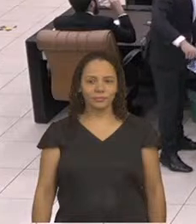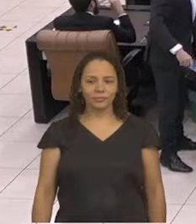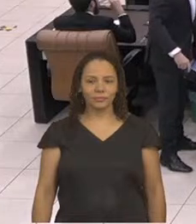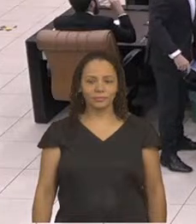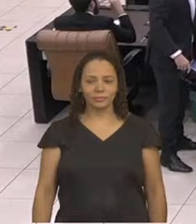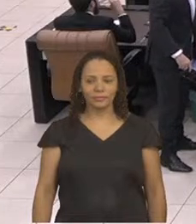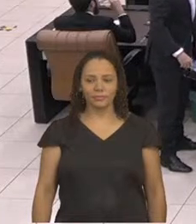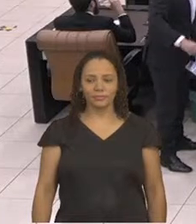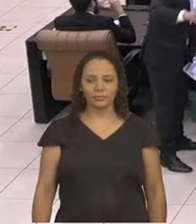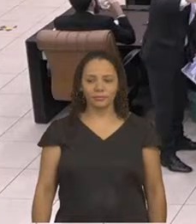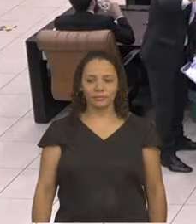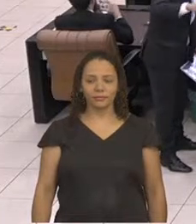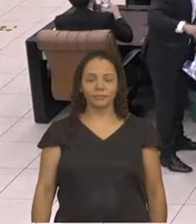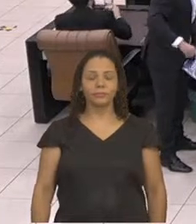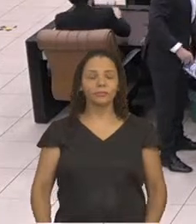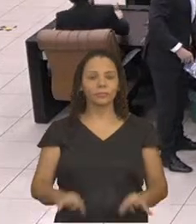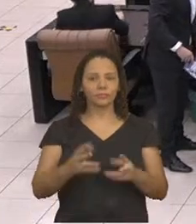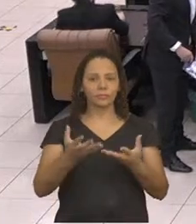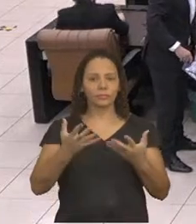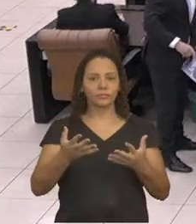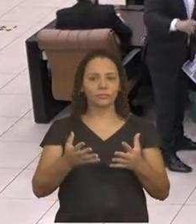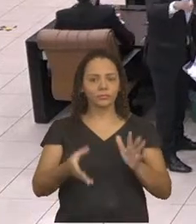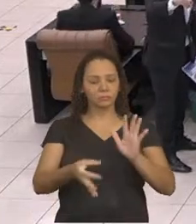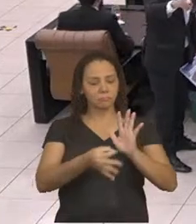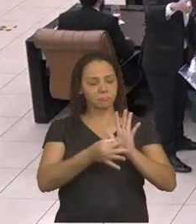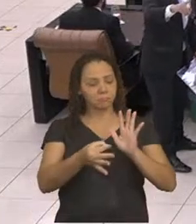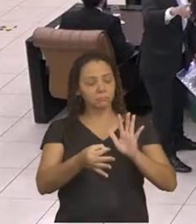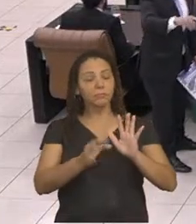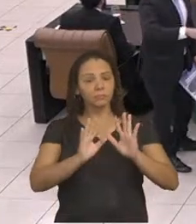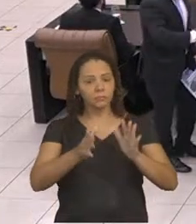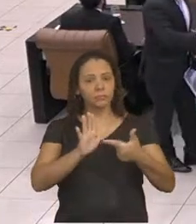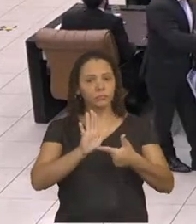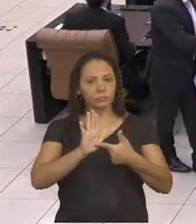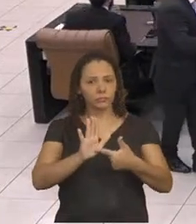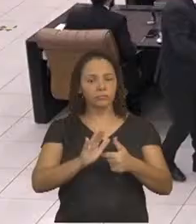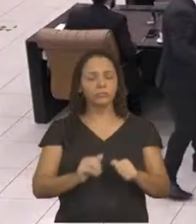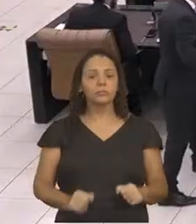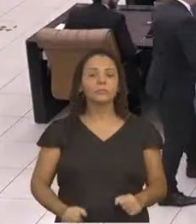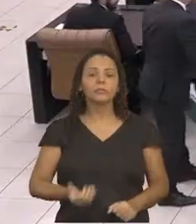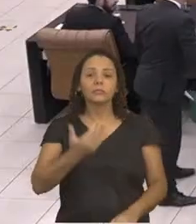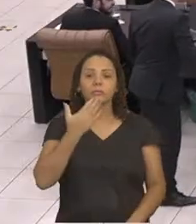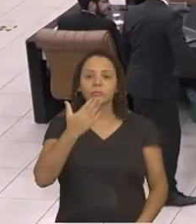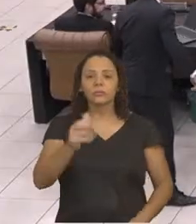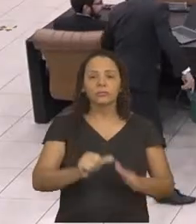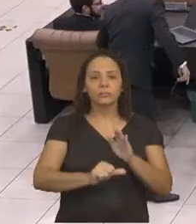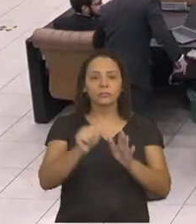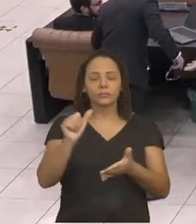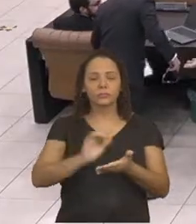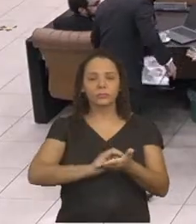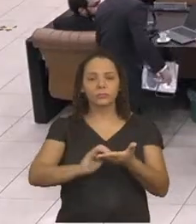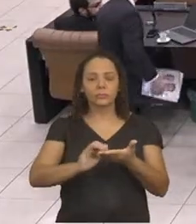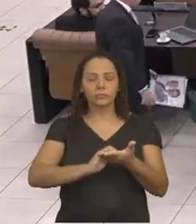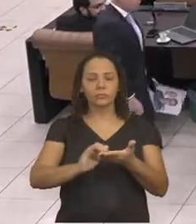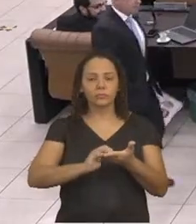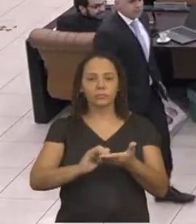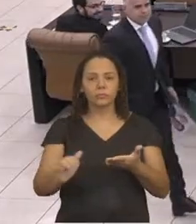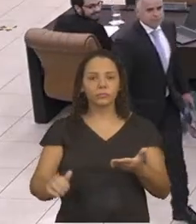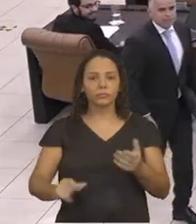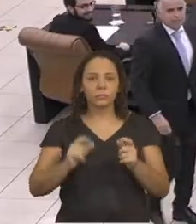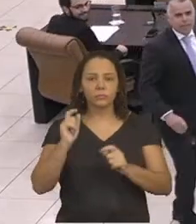Não havendo mais nenhum vereador desejando discutir a matéria, peço à primeira secretária que